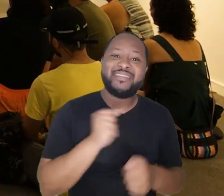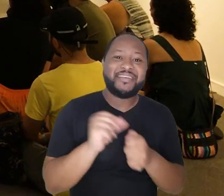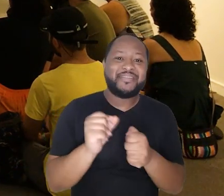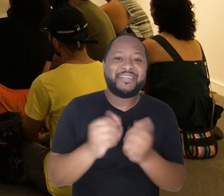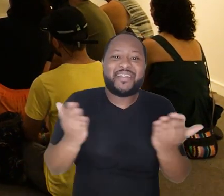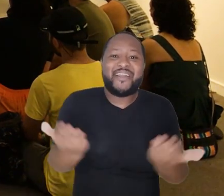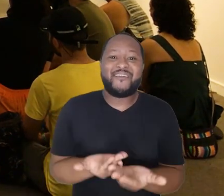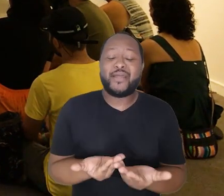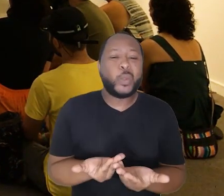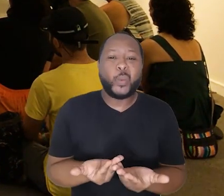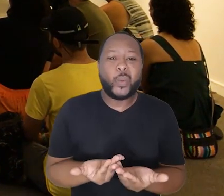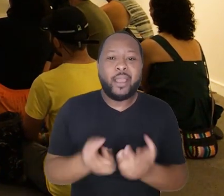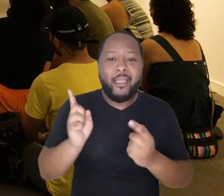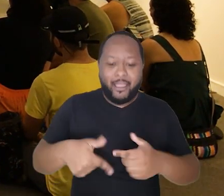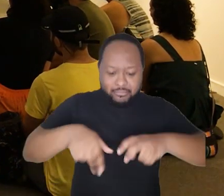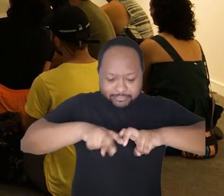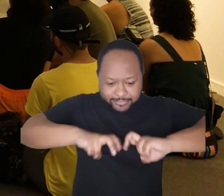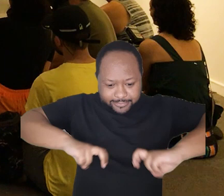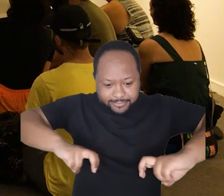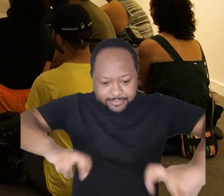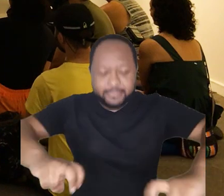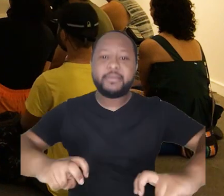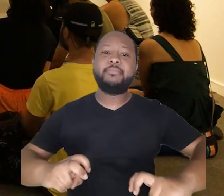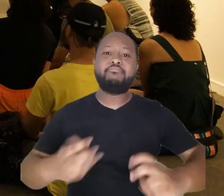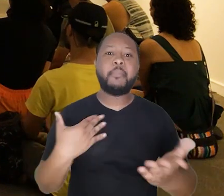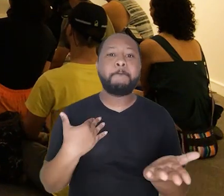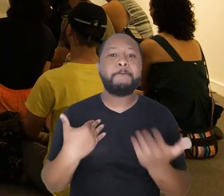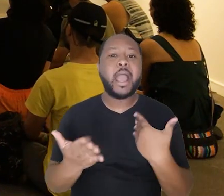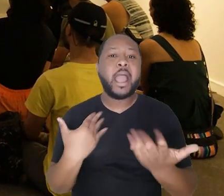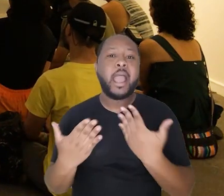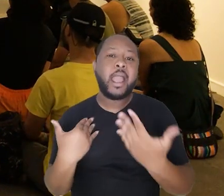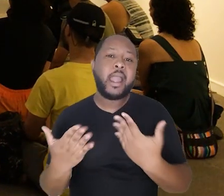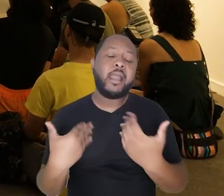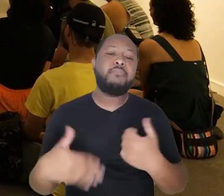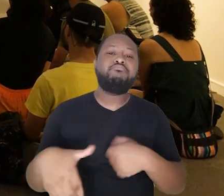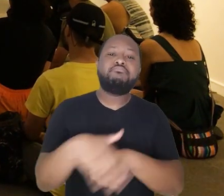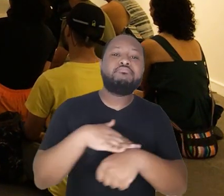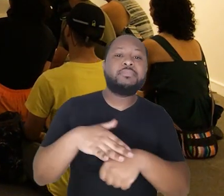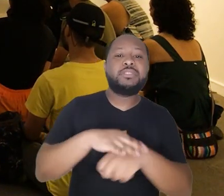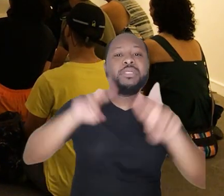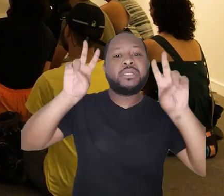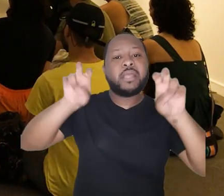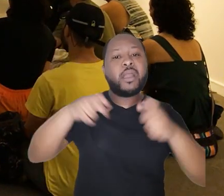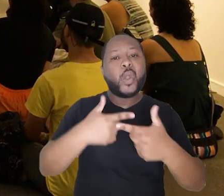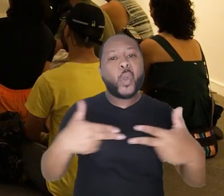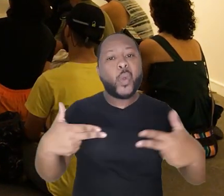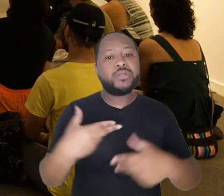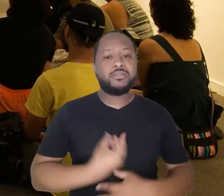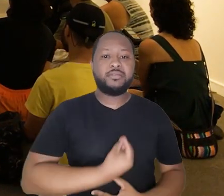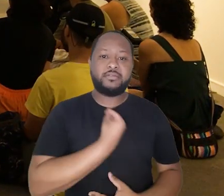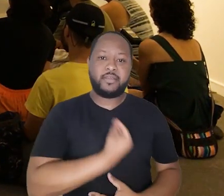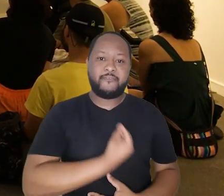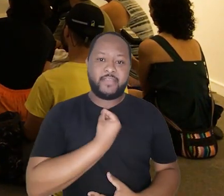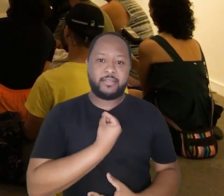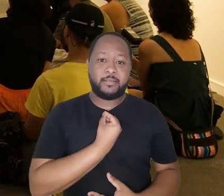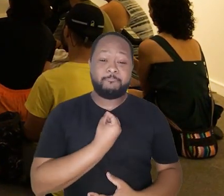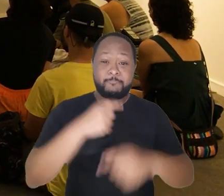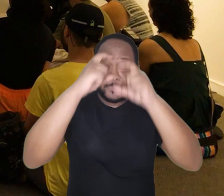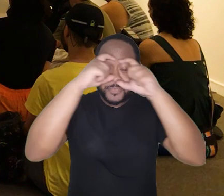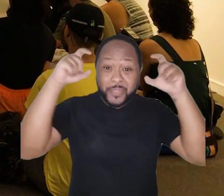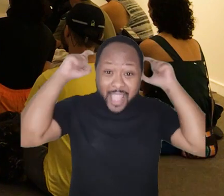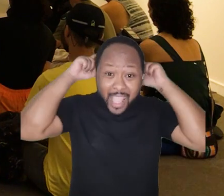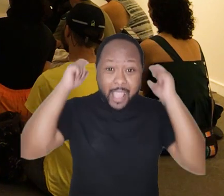de sentar junto com as pessoas e, bom, falar sobre as coisas da vida. O Anansi queria muito